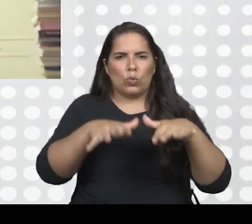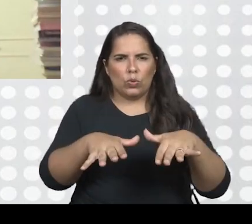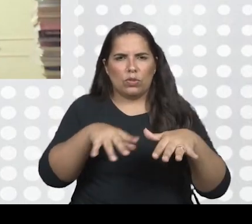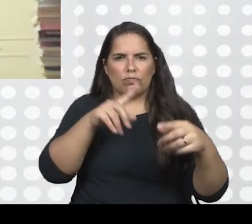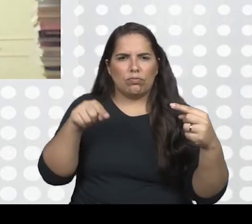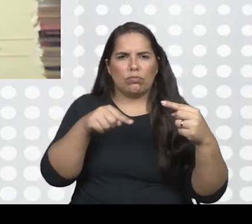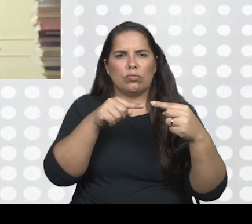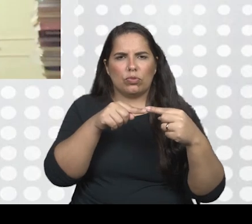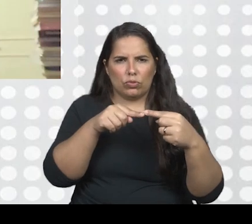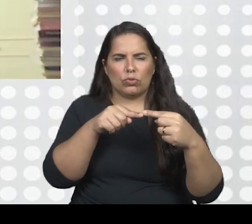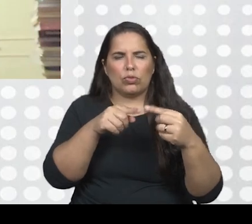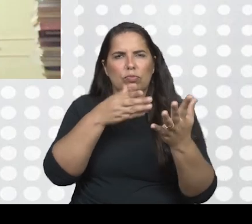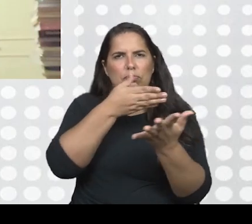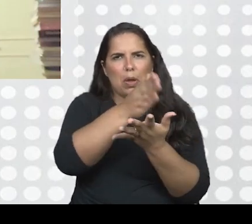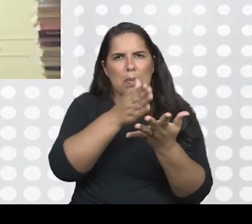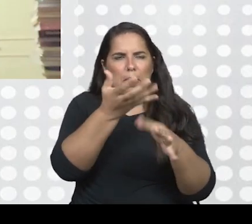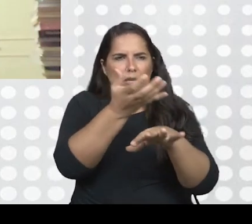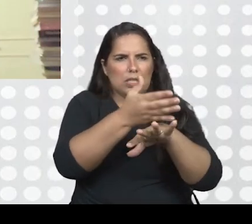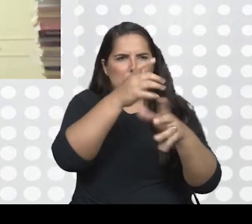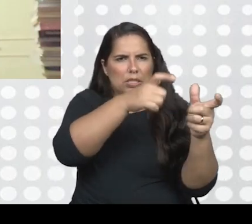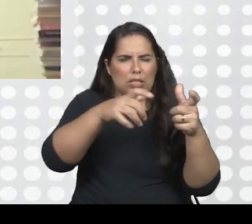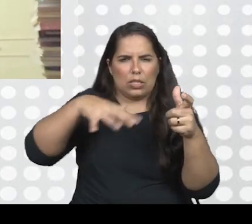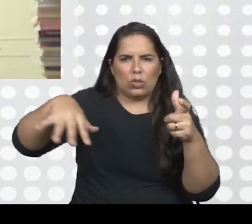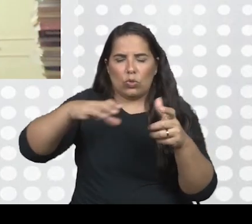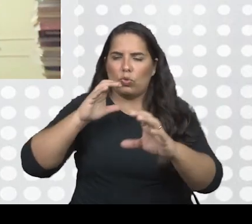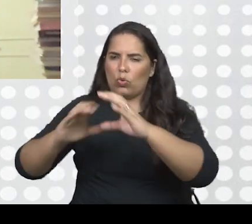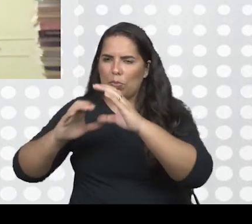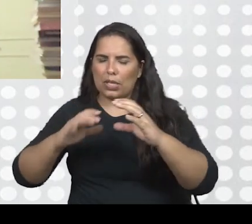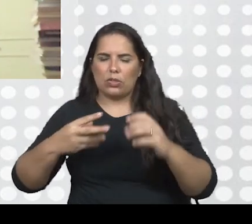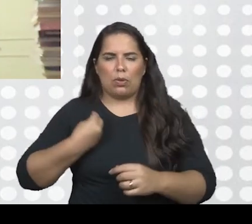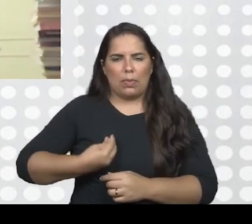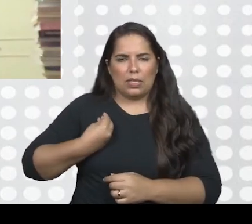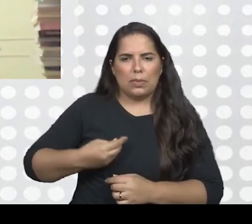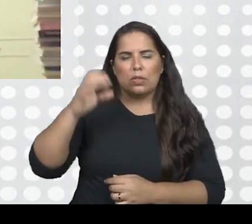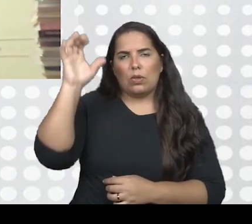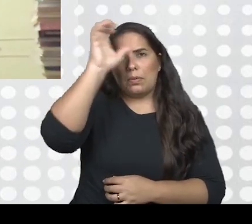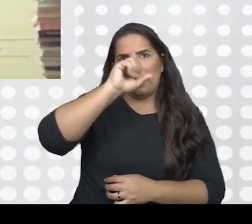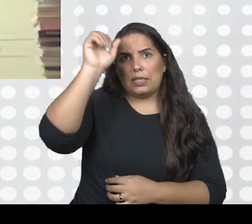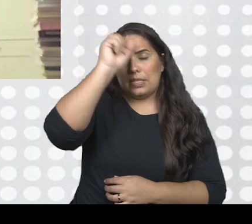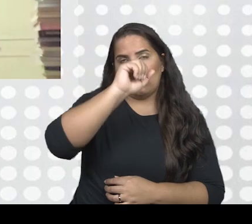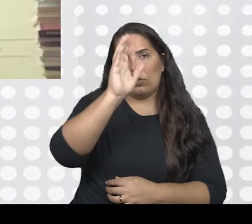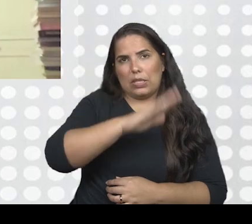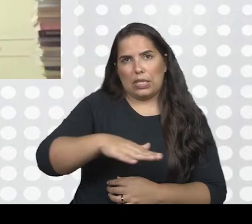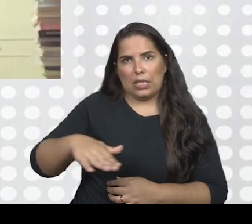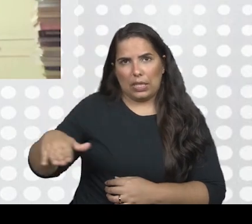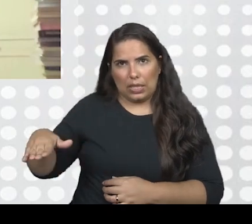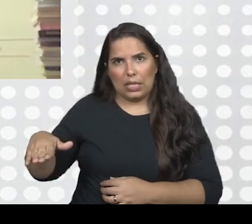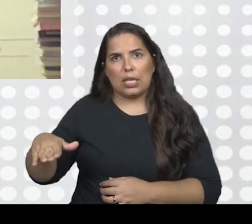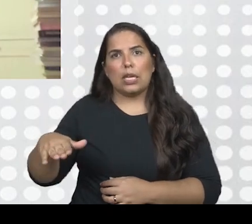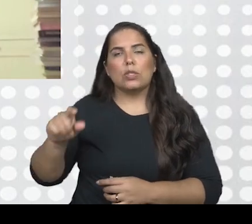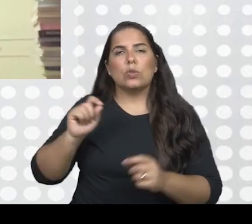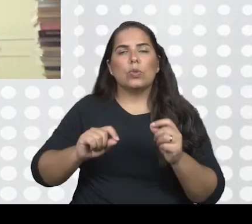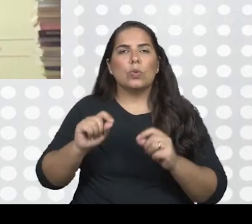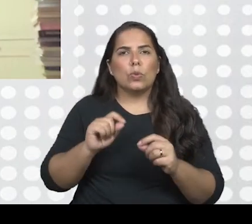em Perspectiva Intersetorial, Comunicação, Participação e Aprendizagem de Crianças com a